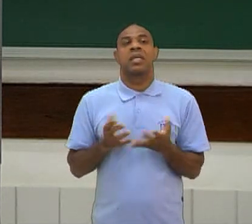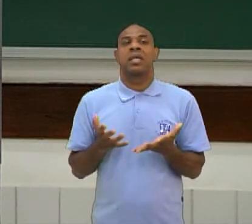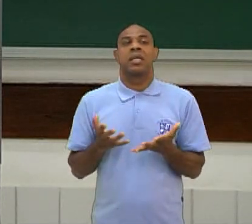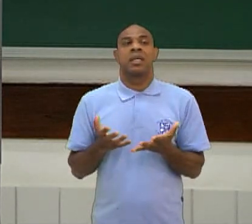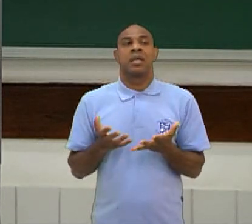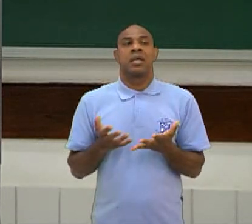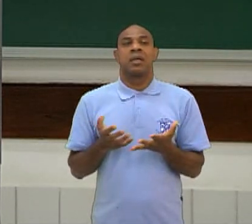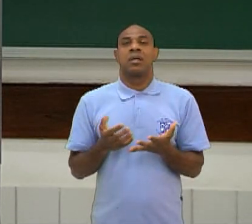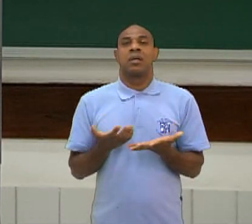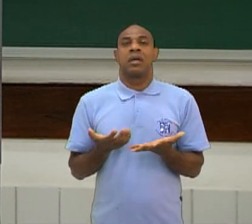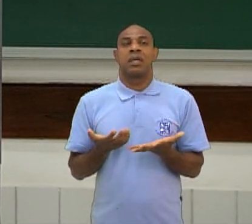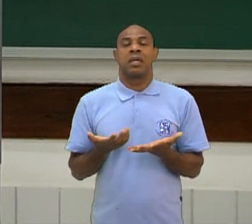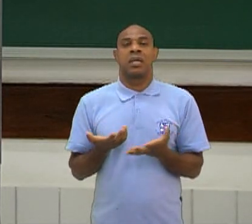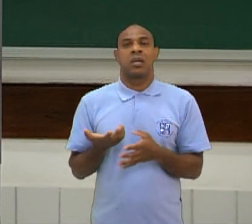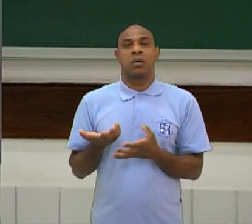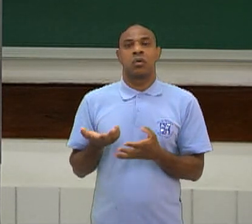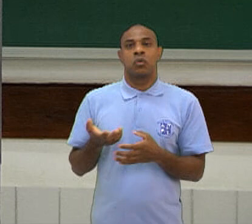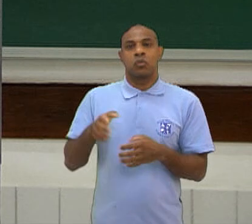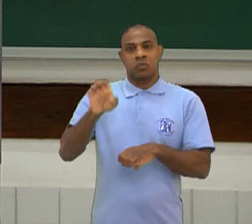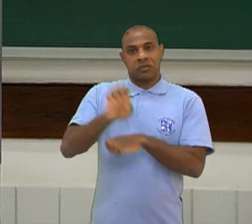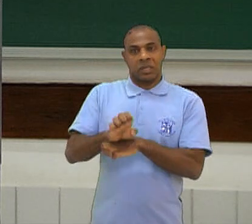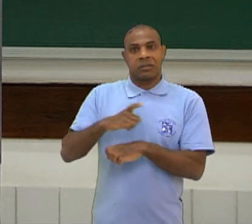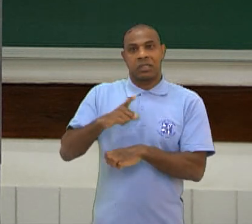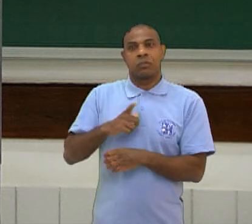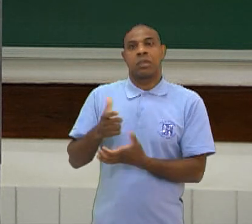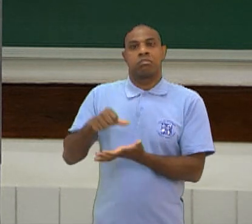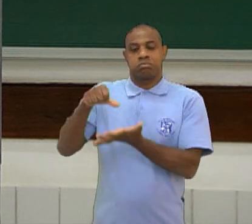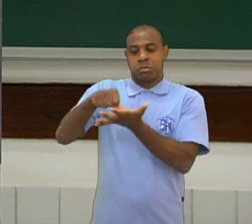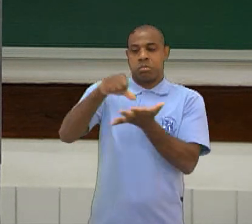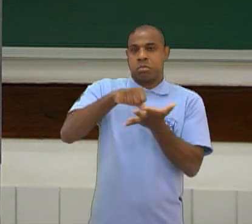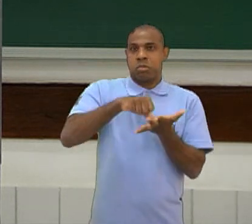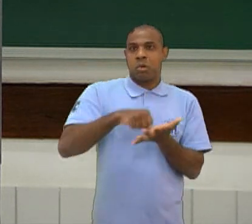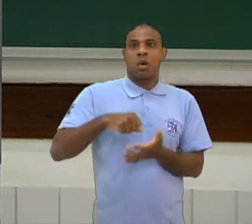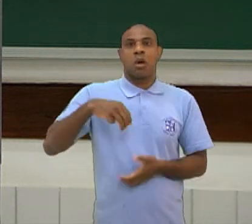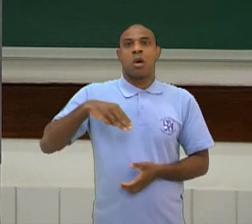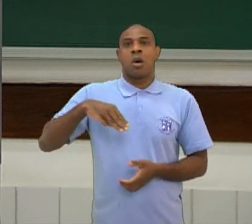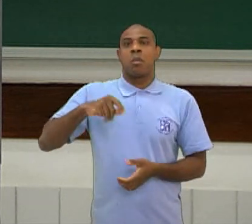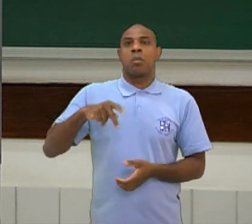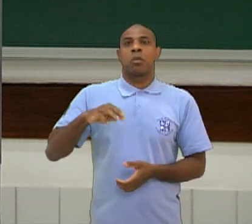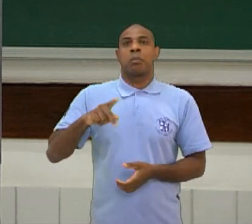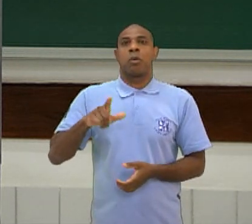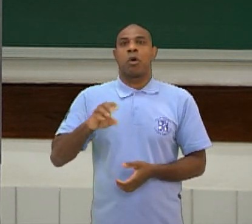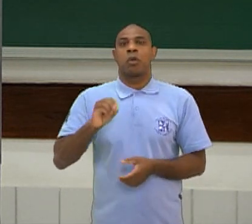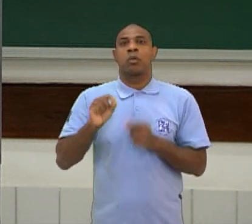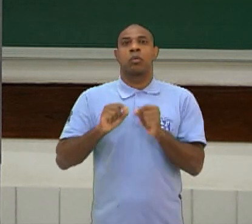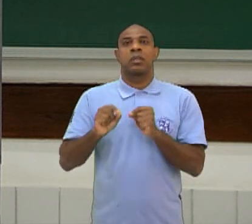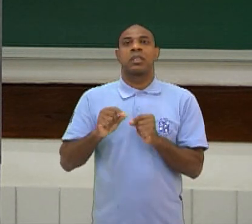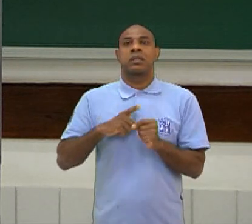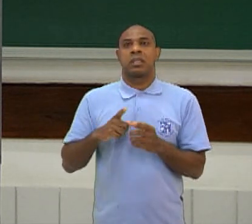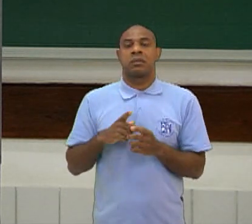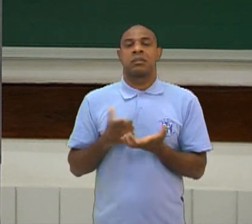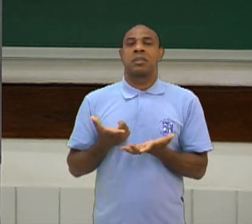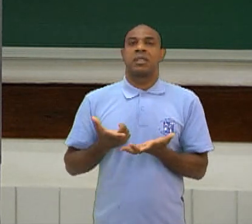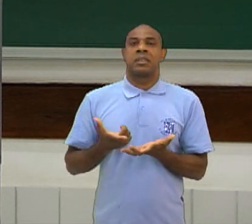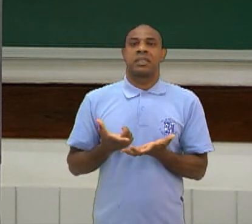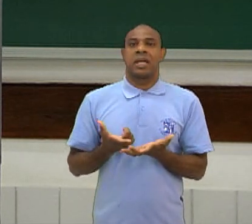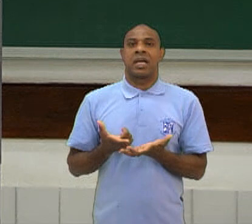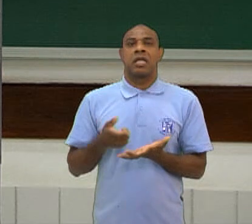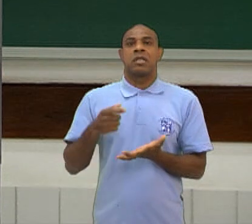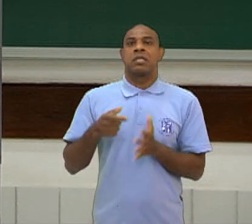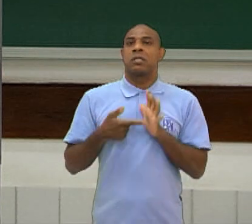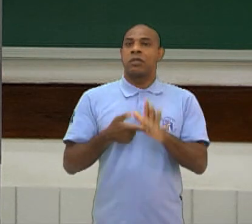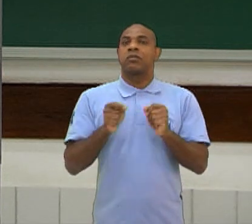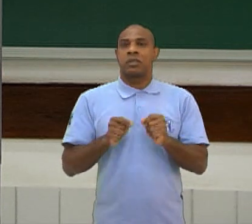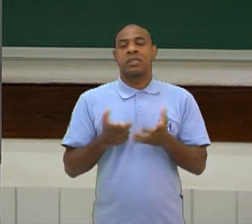é o Estado é a instituição que detém o monopólio, ou seja, só ele tem, legítimo da violência física. Essa é a